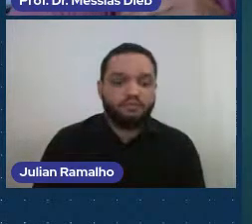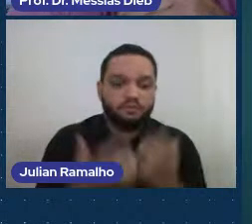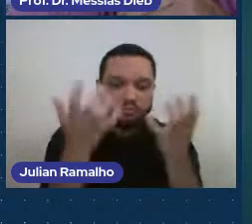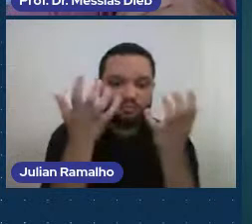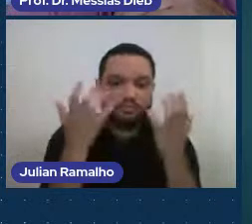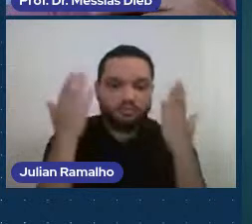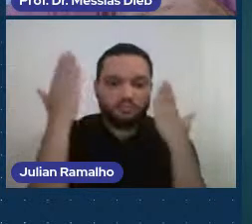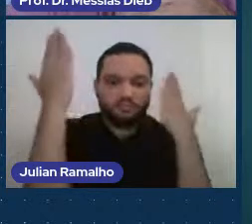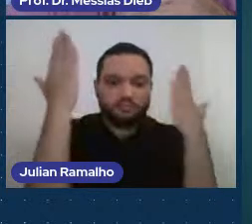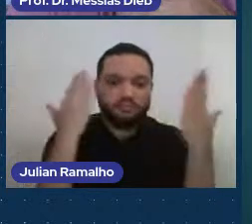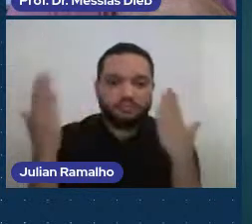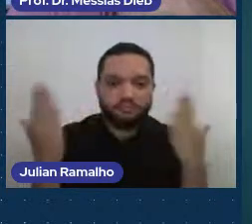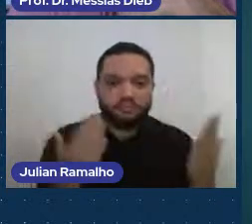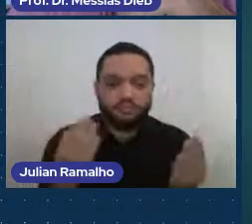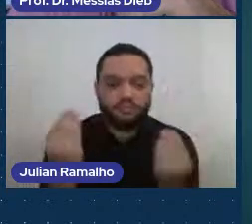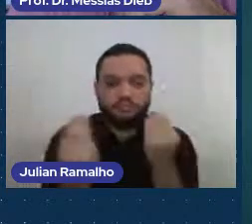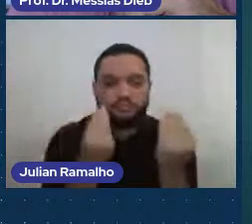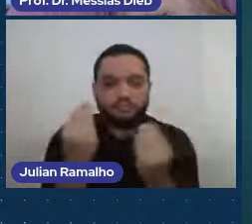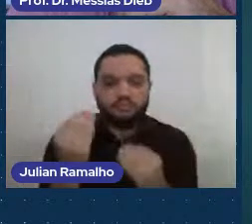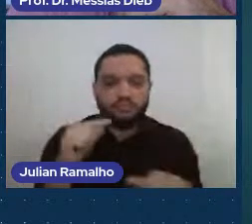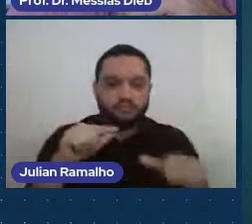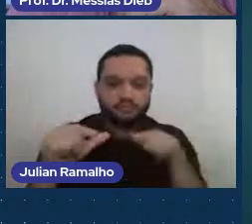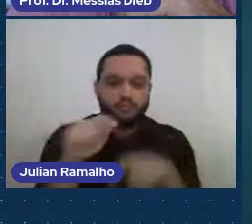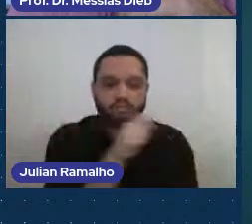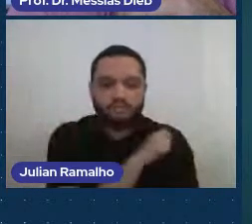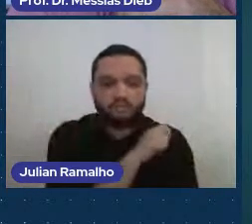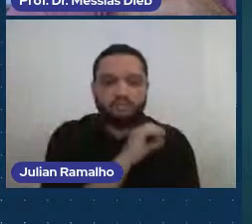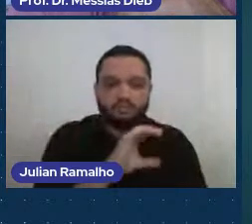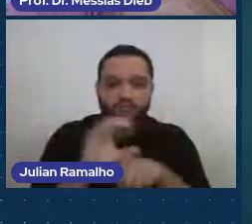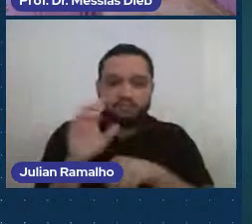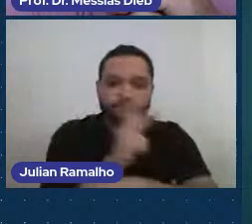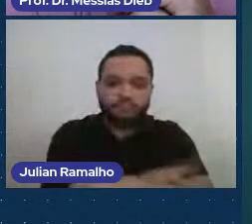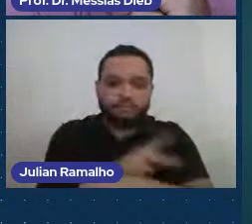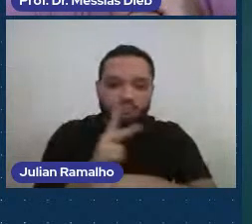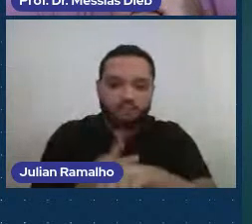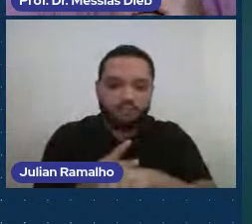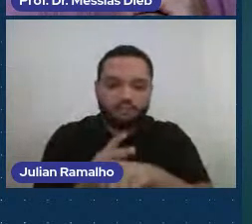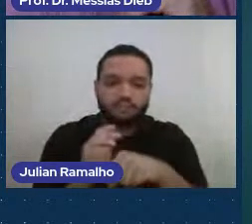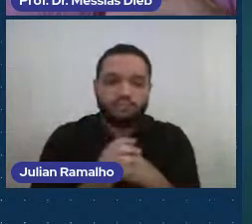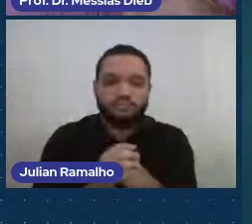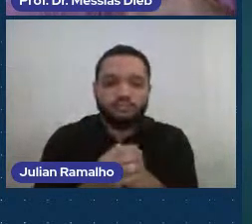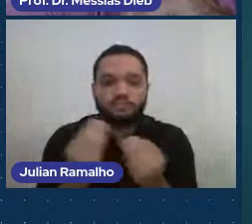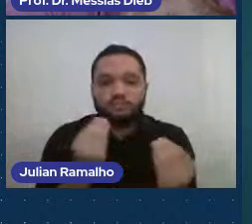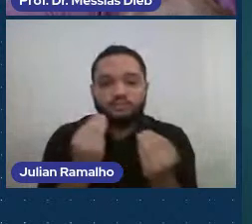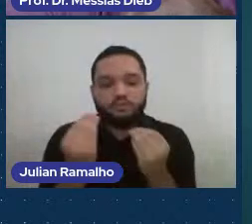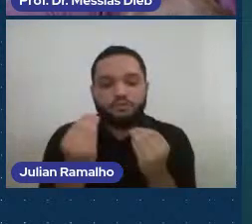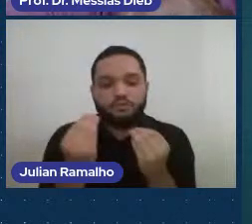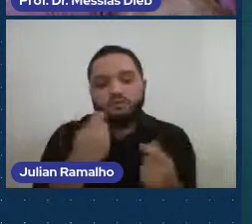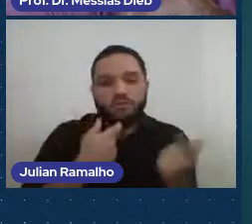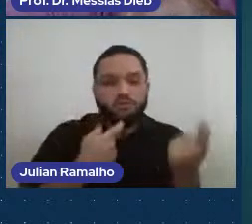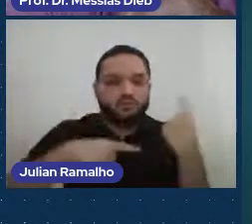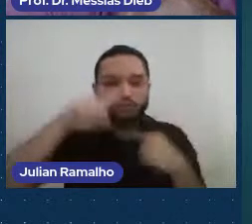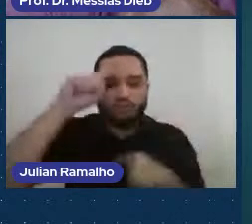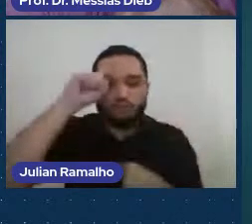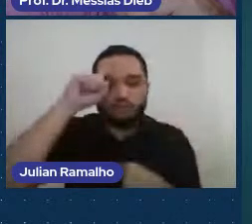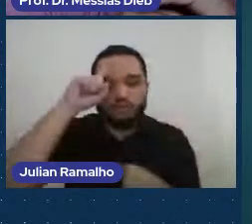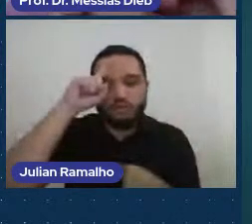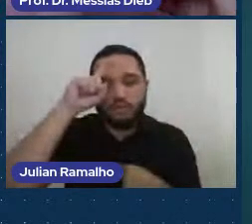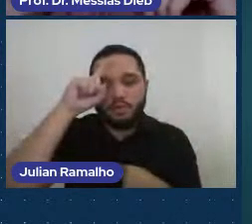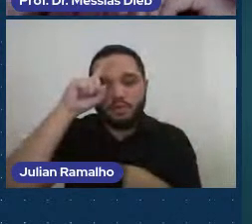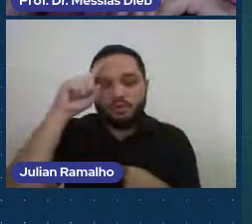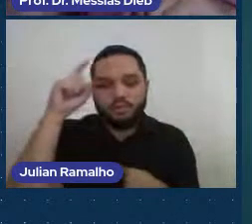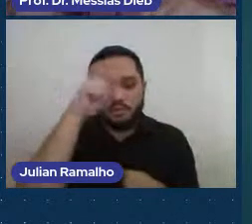analisar de que maneira o trabalhador estudante do curso de pedagogia tem agido para superar dificuldades e concluir sua formação.